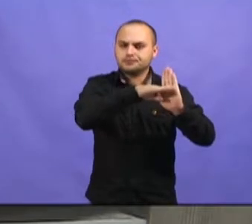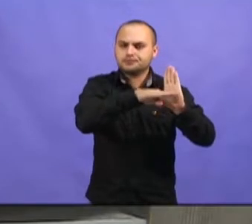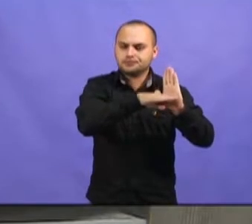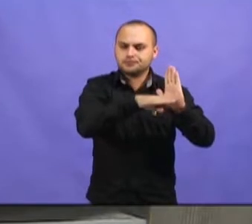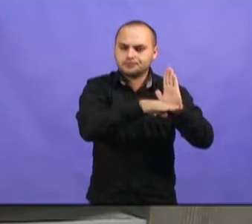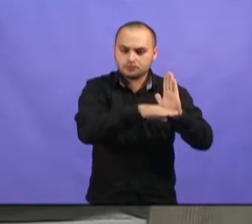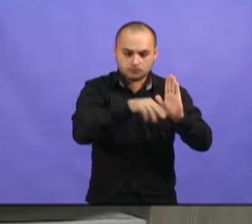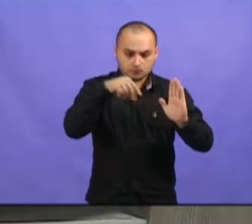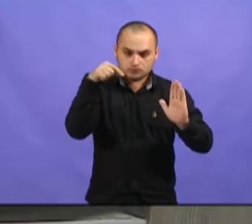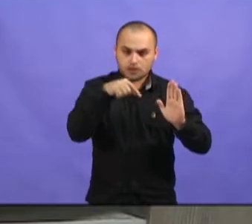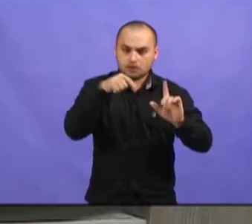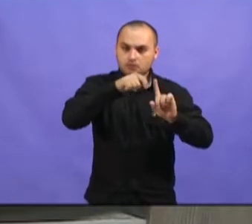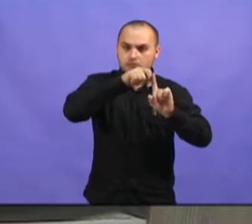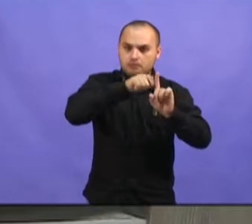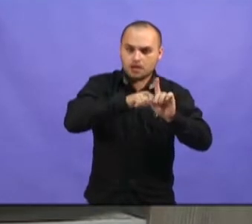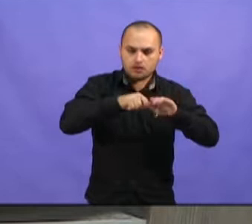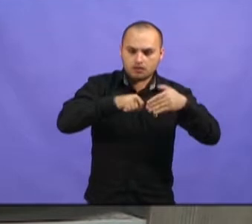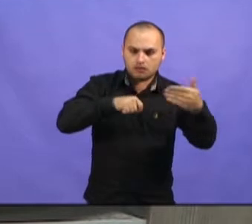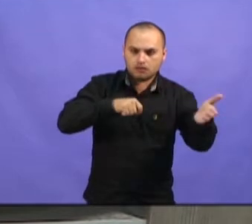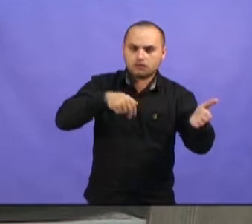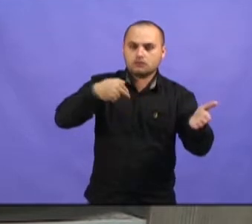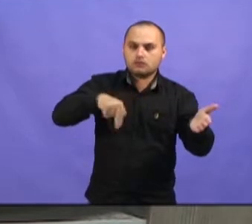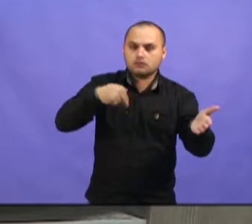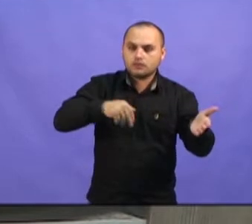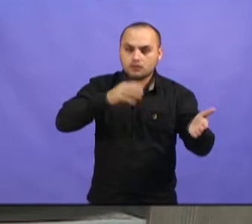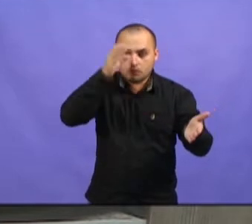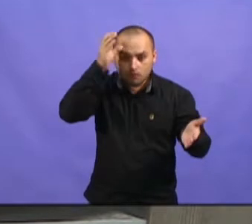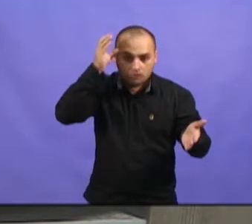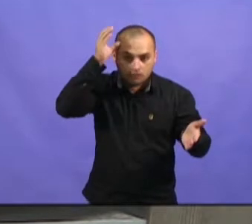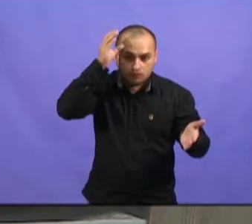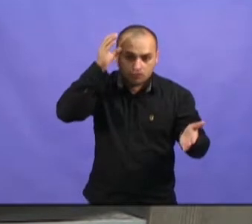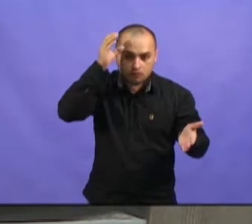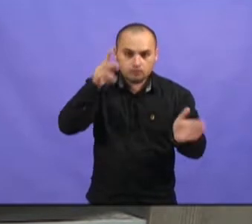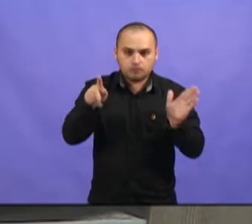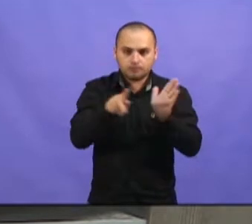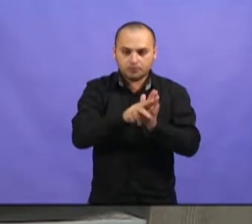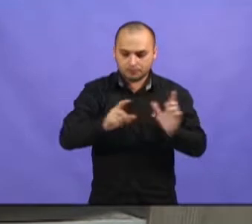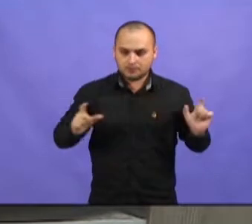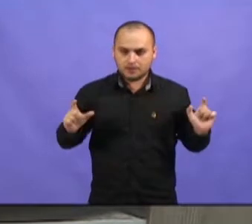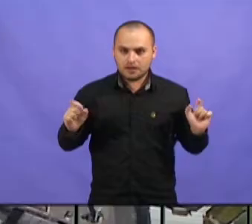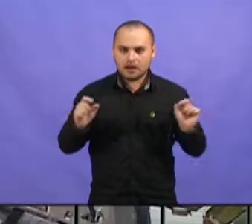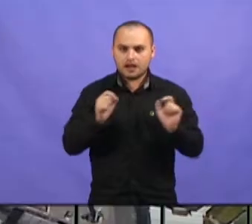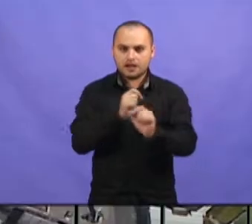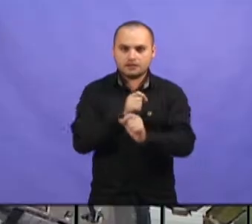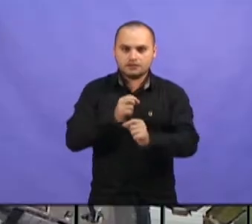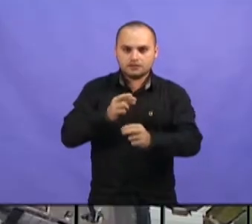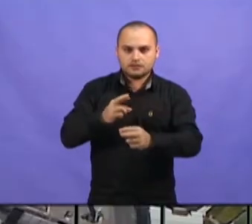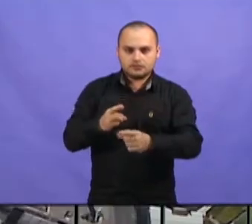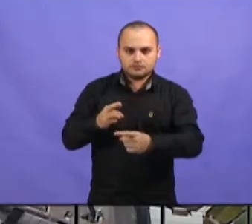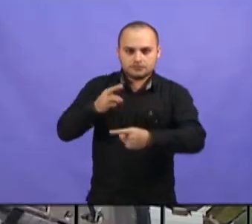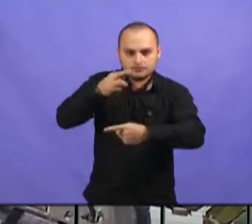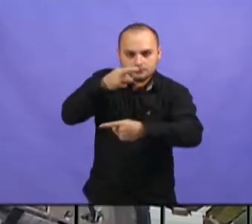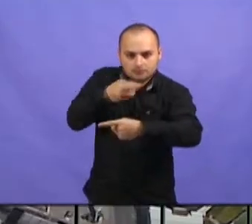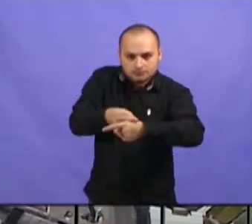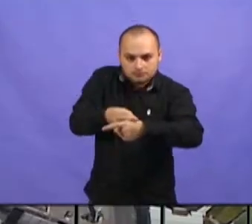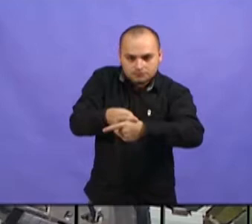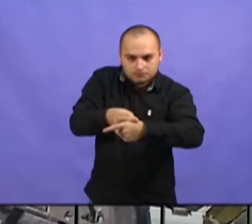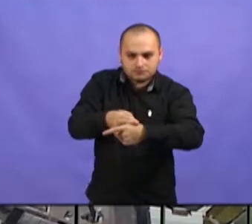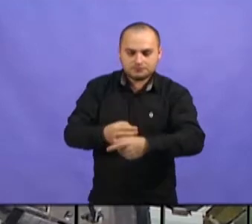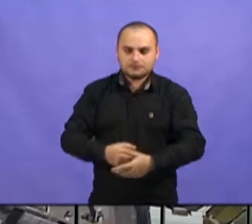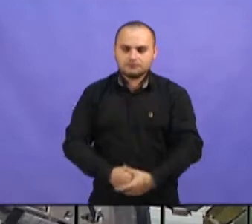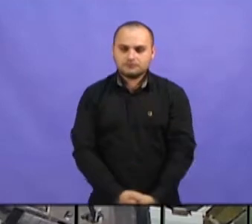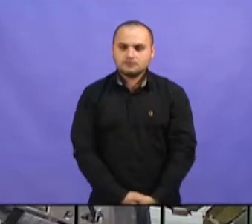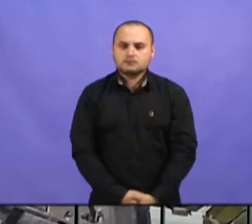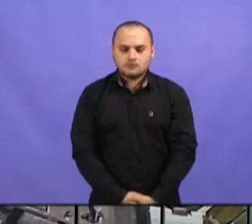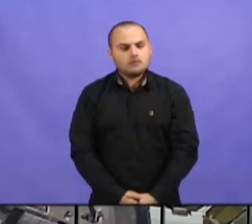o mês de novembro para a conscientização sobre o câncer de próstata. Certo. Muito boa tarde. A